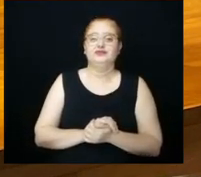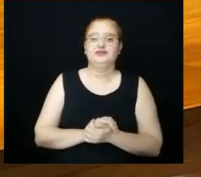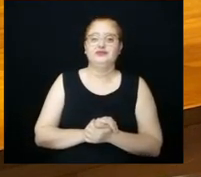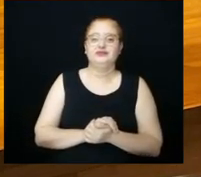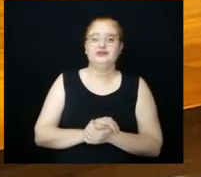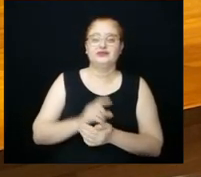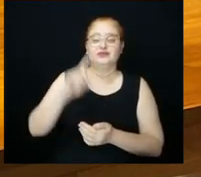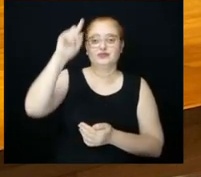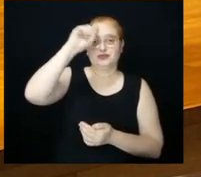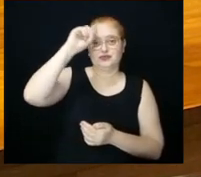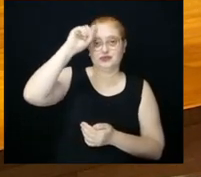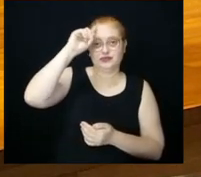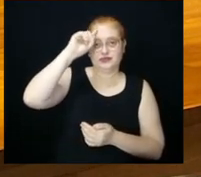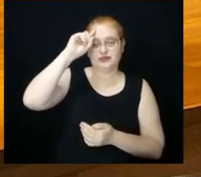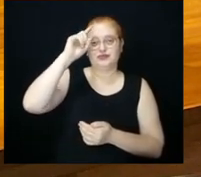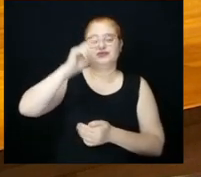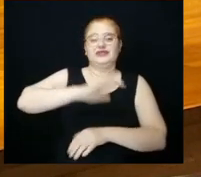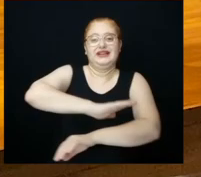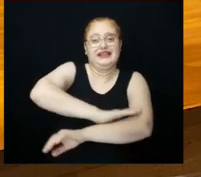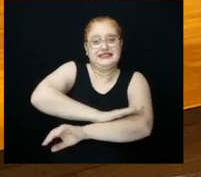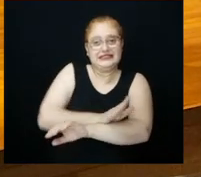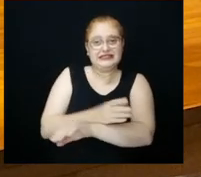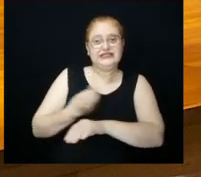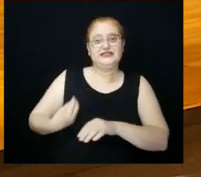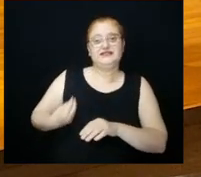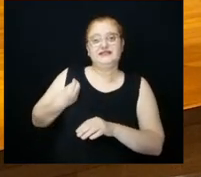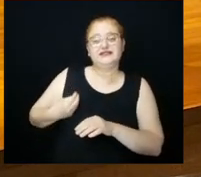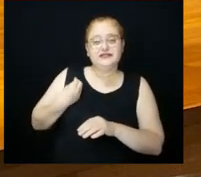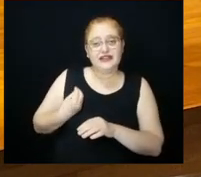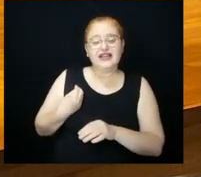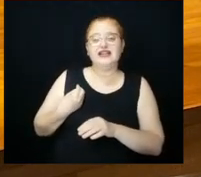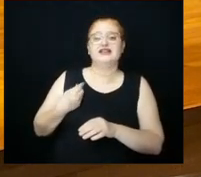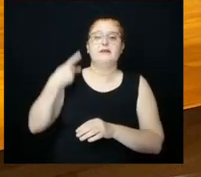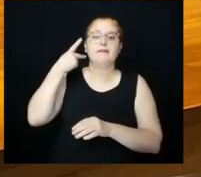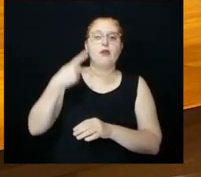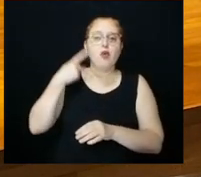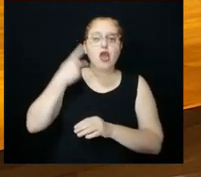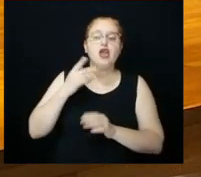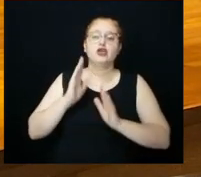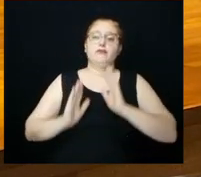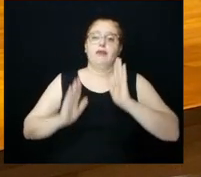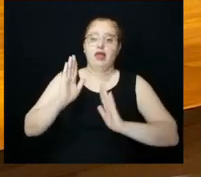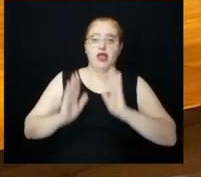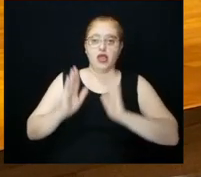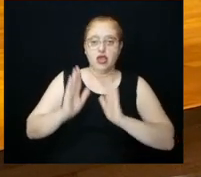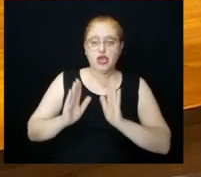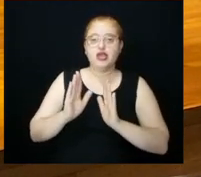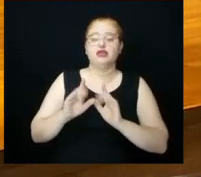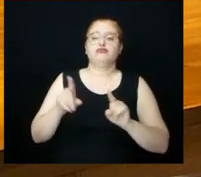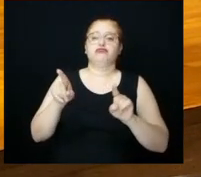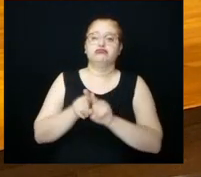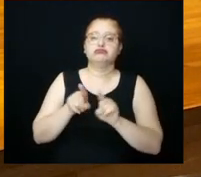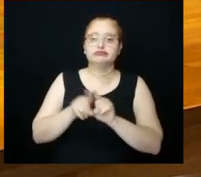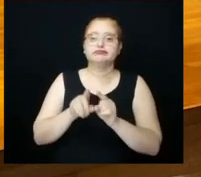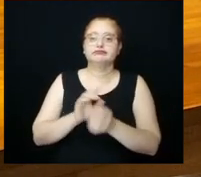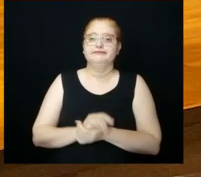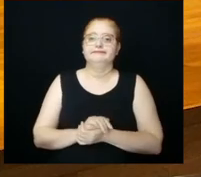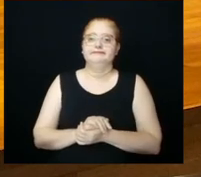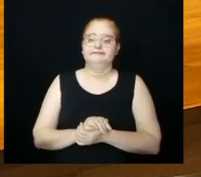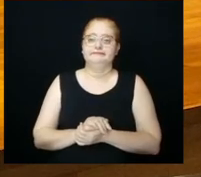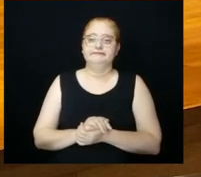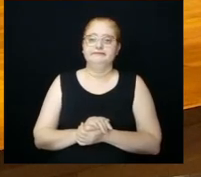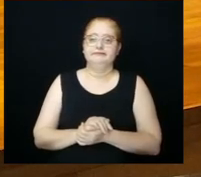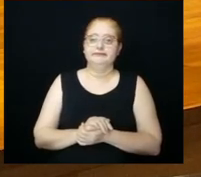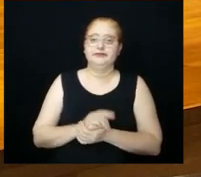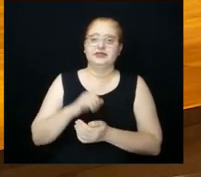do cotidiano, né? De racismo, das vivências, dos fatos políticos daquele período. Ela vai perpassar